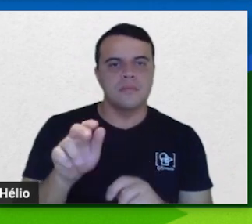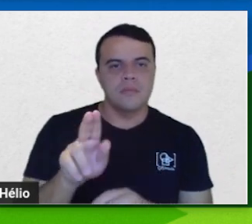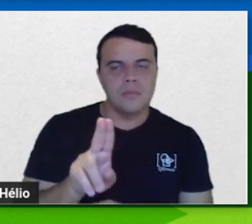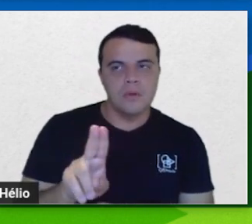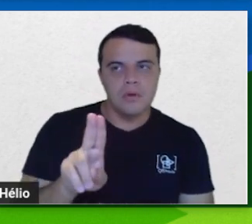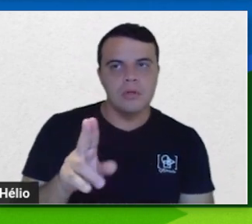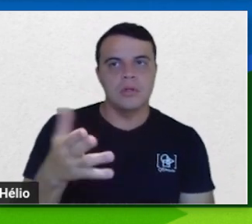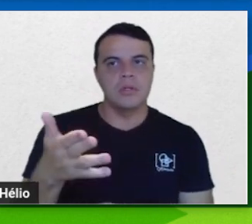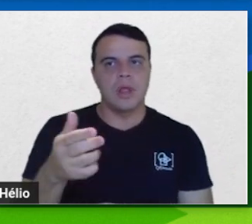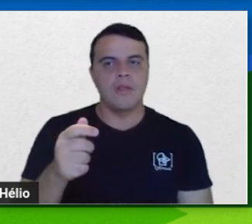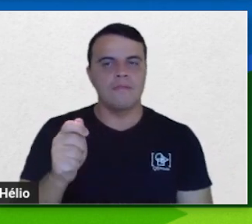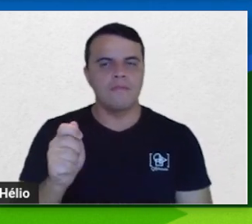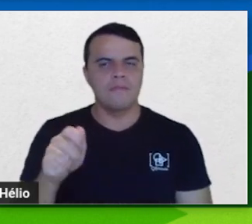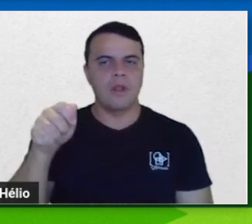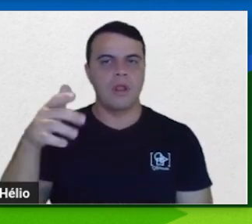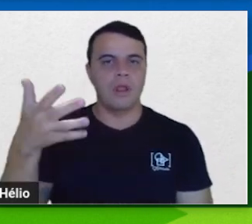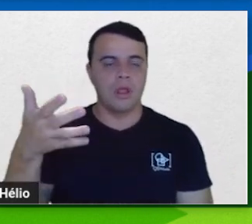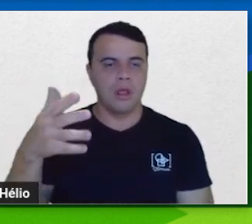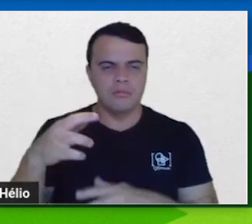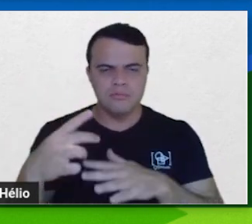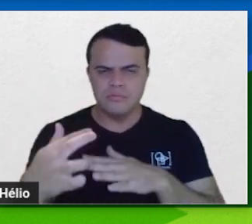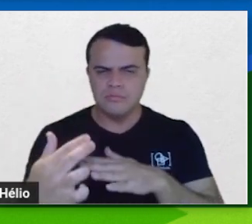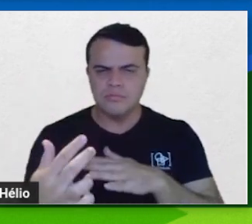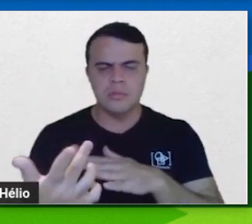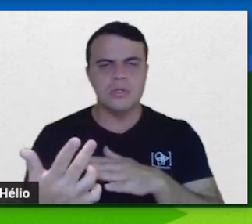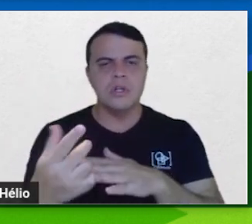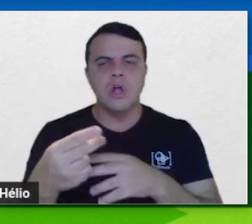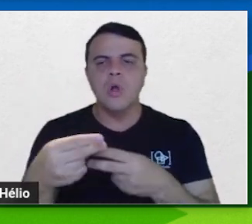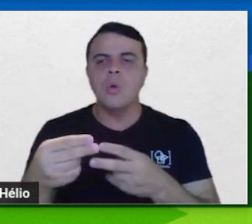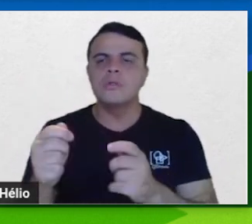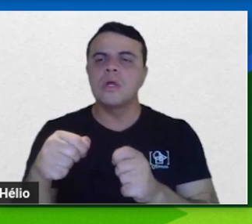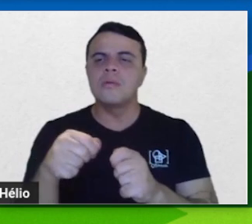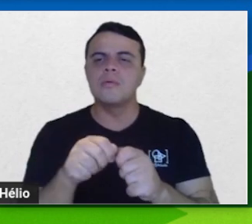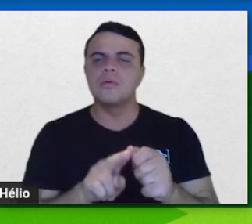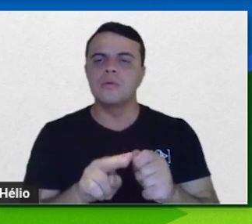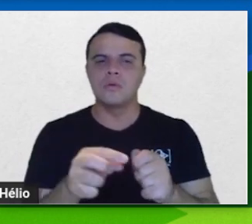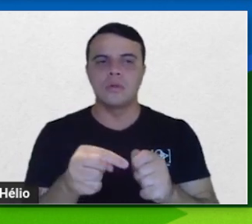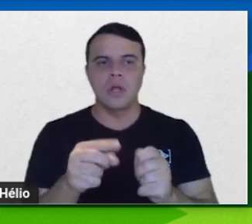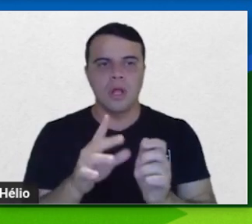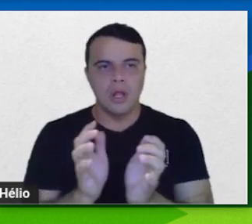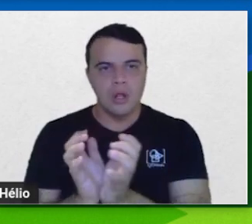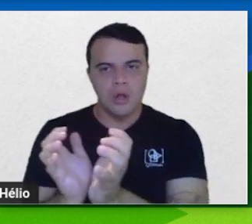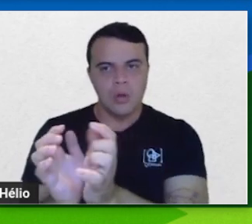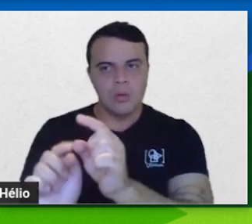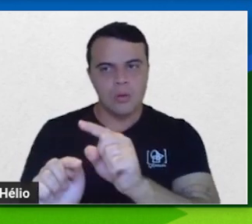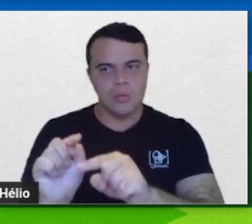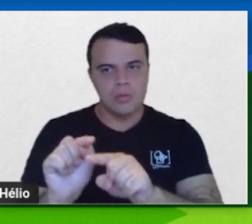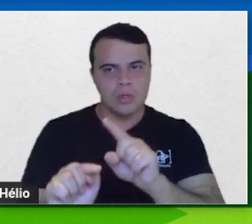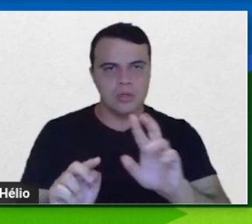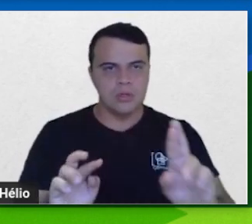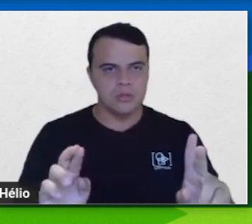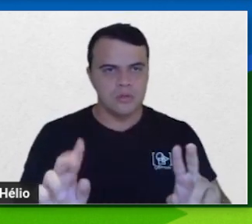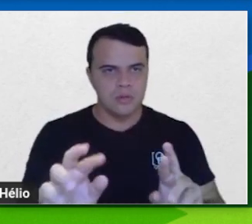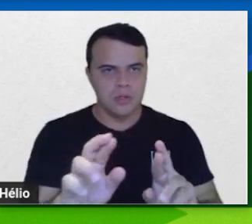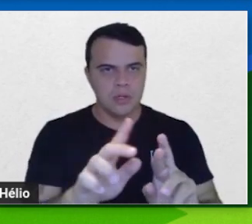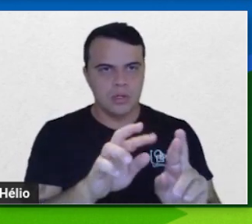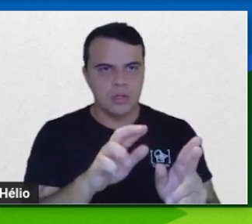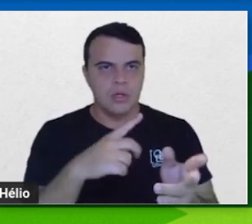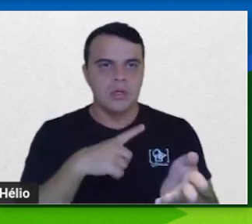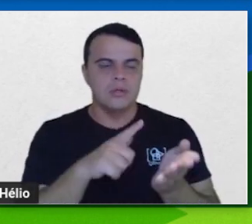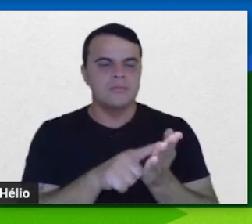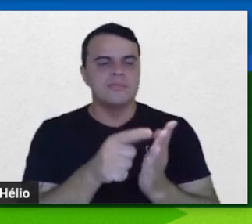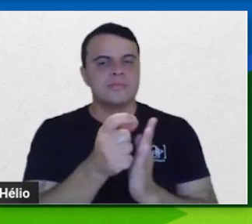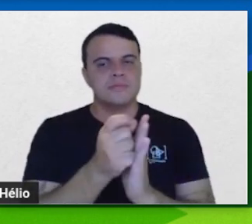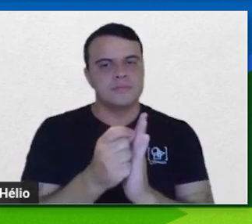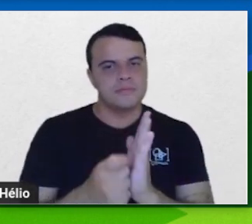uma varinha, e aí vai. Então, cada grupo vai receber um objeto diferente, eles vão ter que